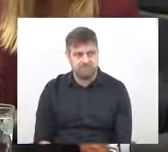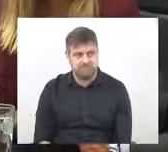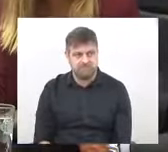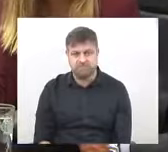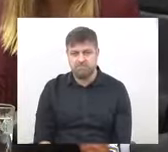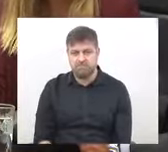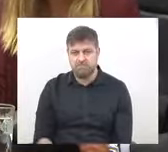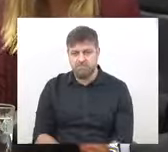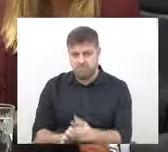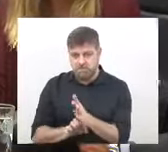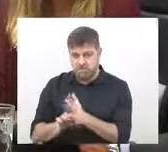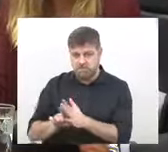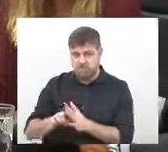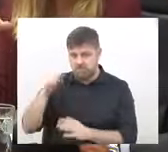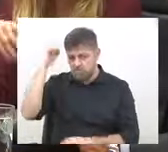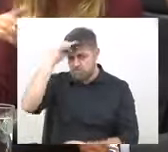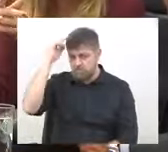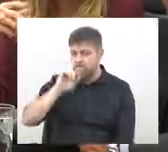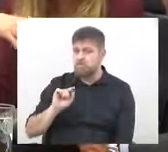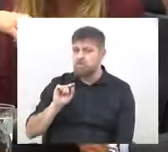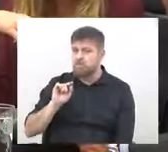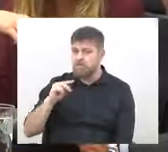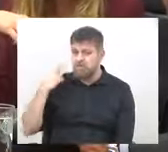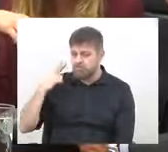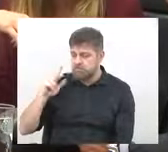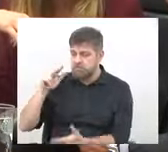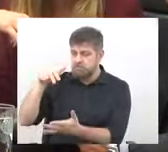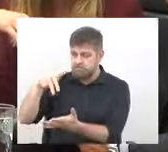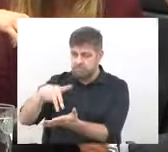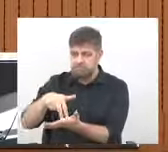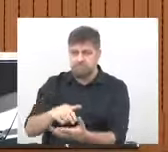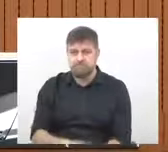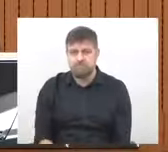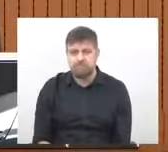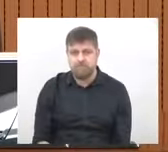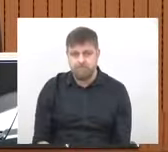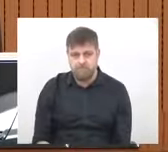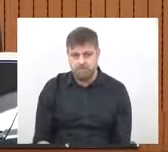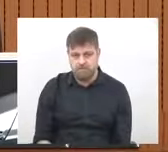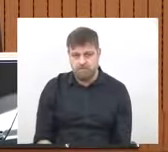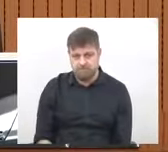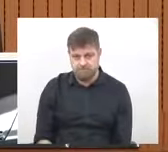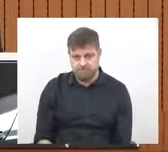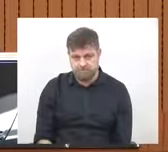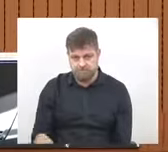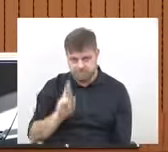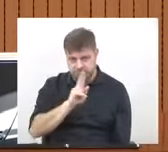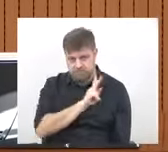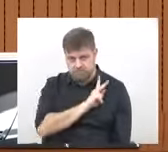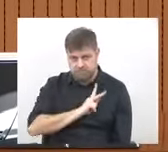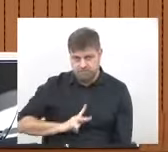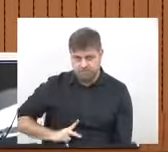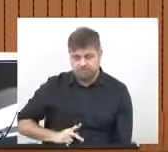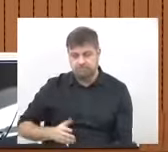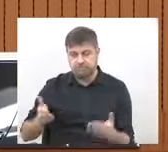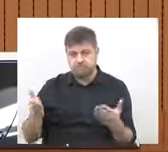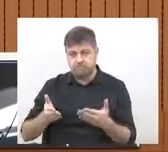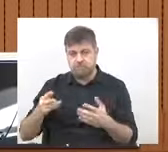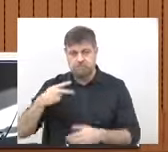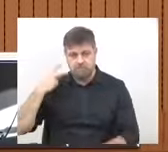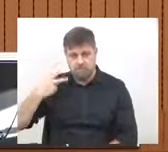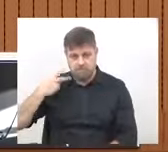o senhor secretário Felipe Marquesi, qual a próxima vereadora inscrita para o grande expediente? Senhor presidente Antônio Flores, o próximo